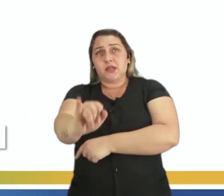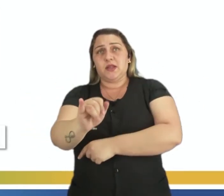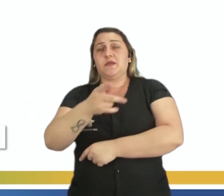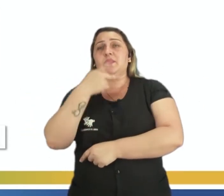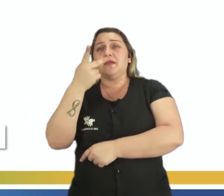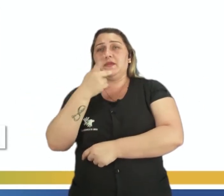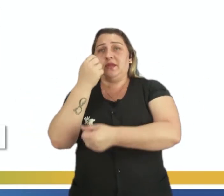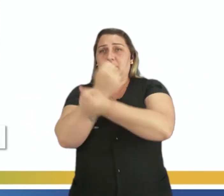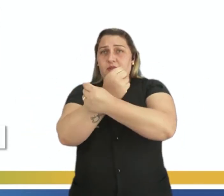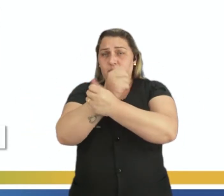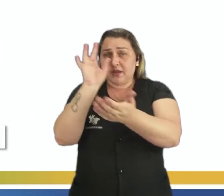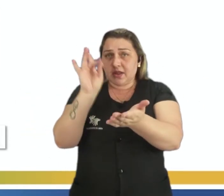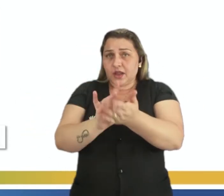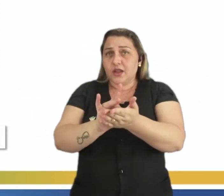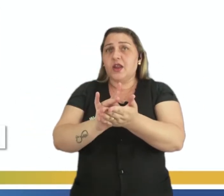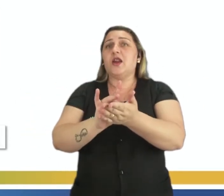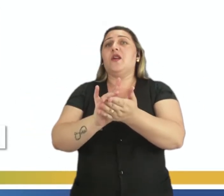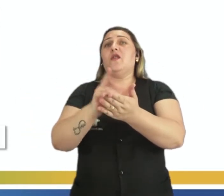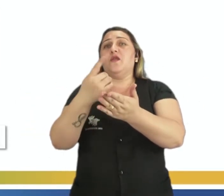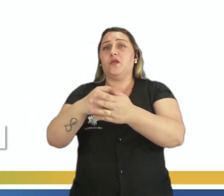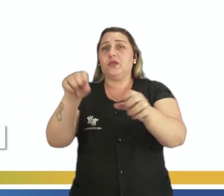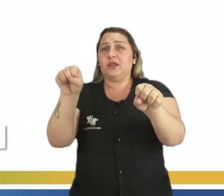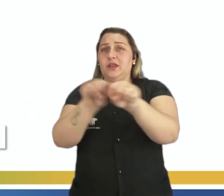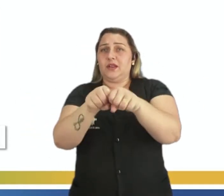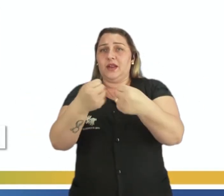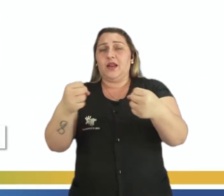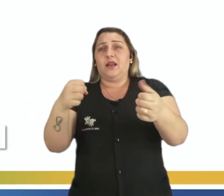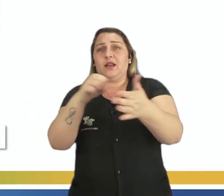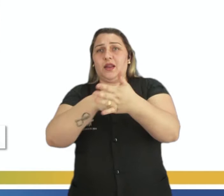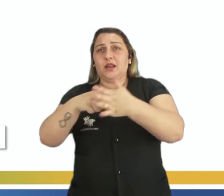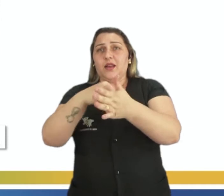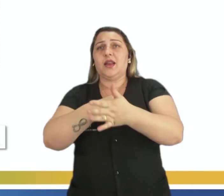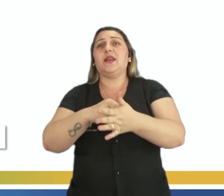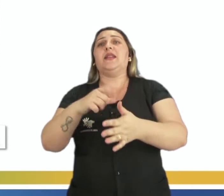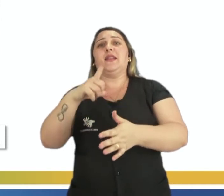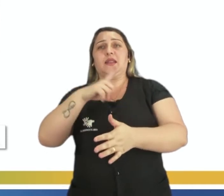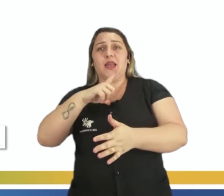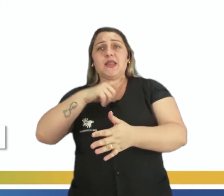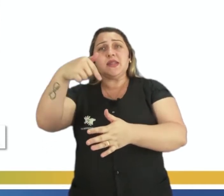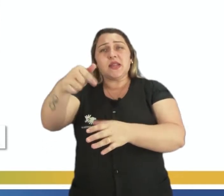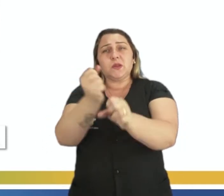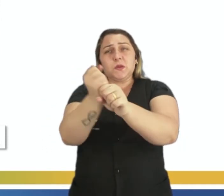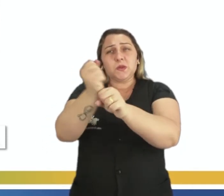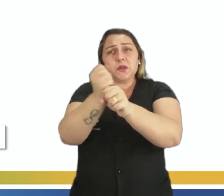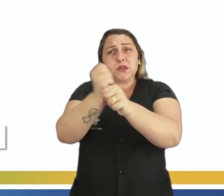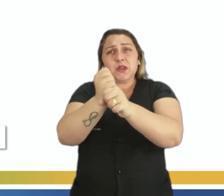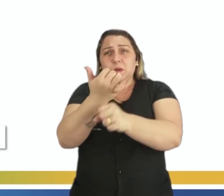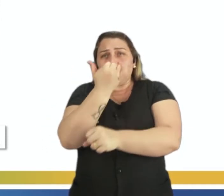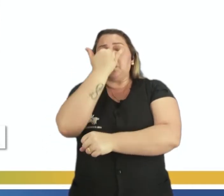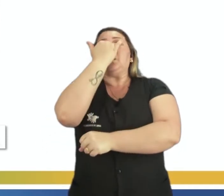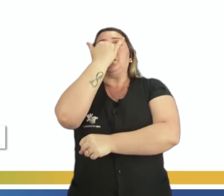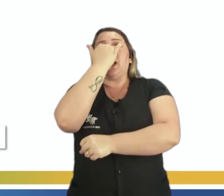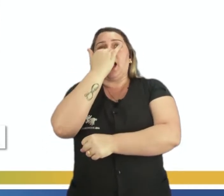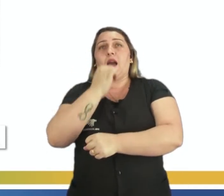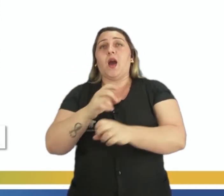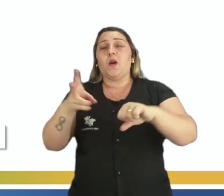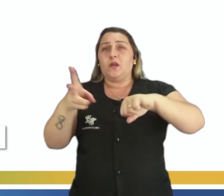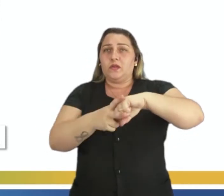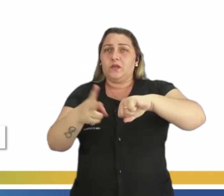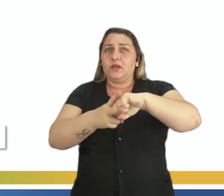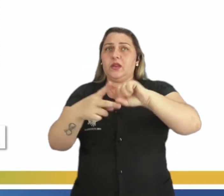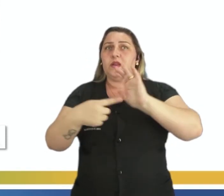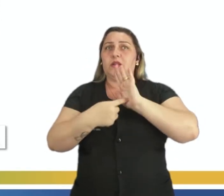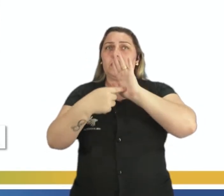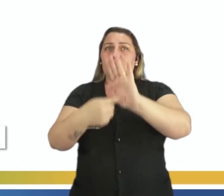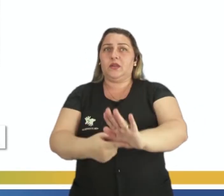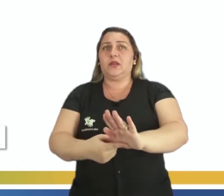disser a verdade, eu vou acabar quebrado e alguém vai ter 7 anos de azar. Os verbos que aparecem nessa tirinha